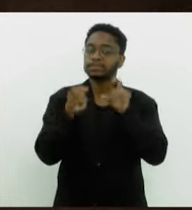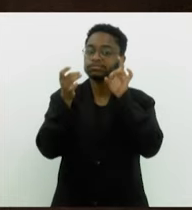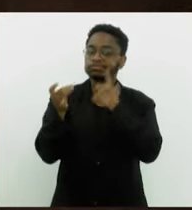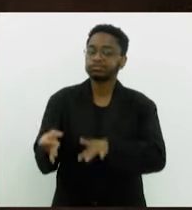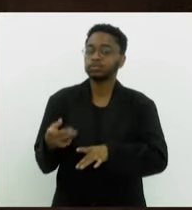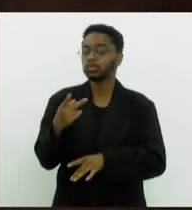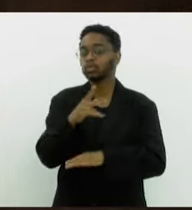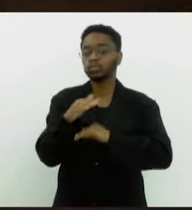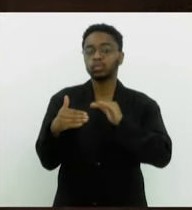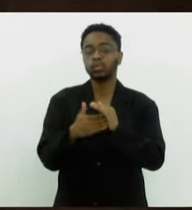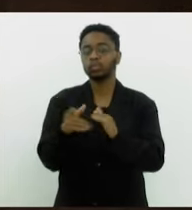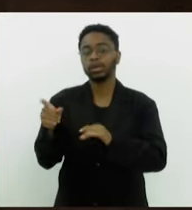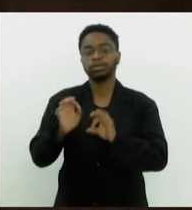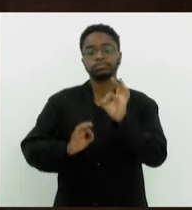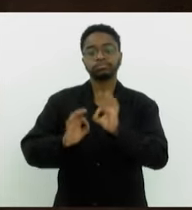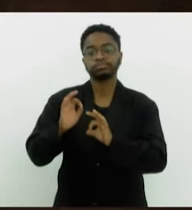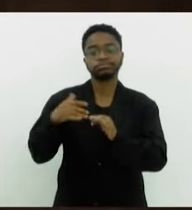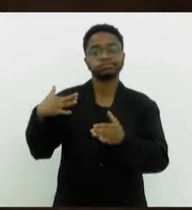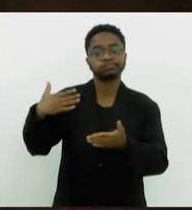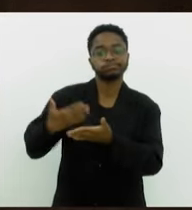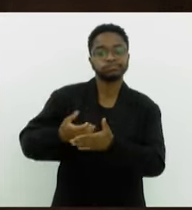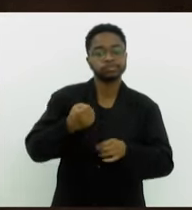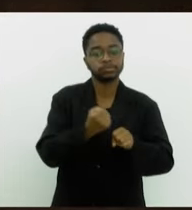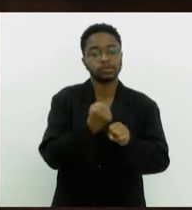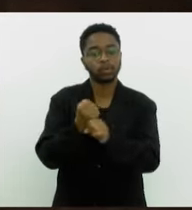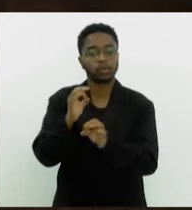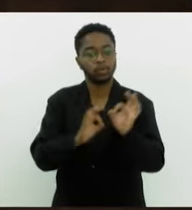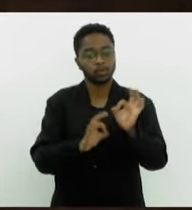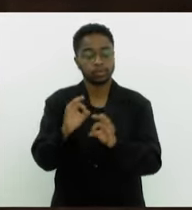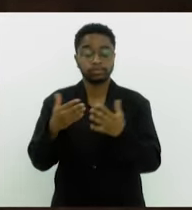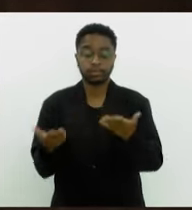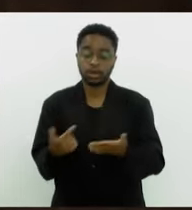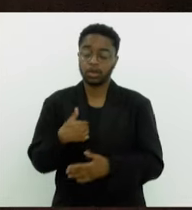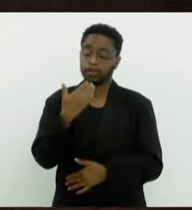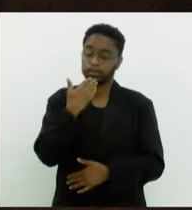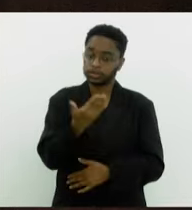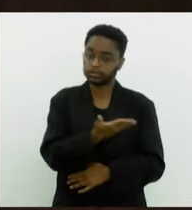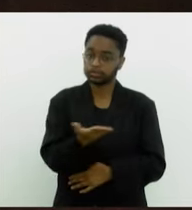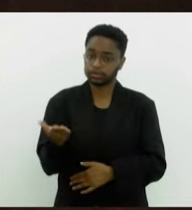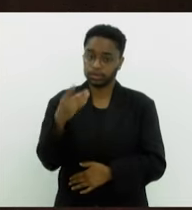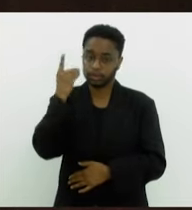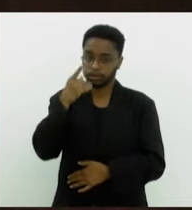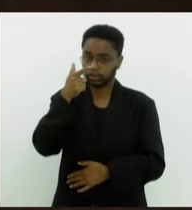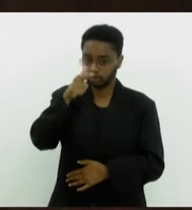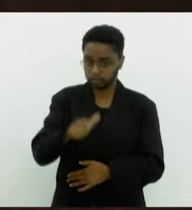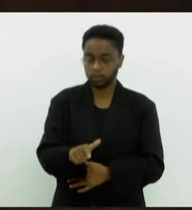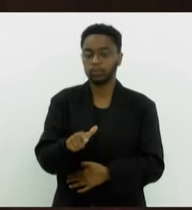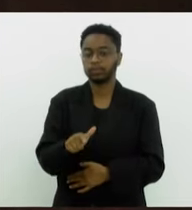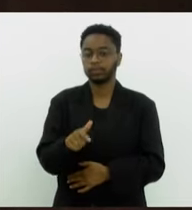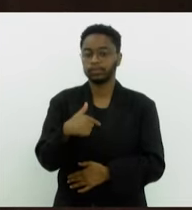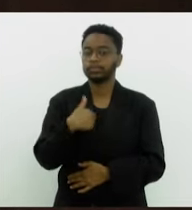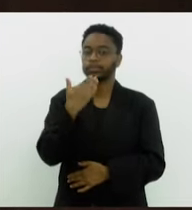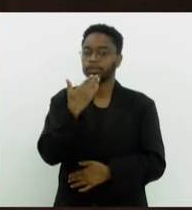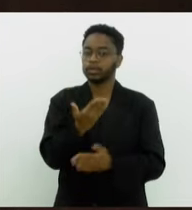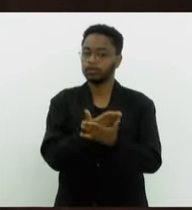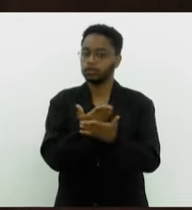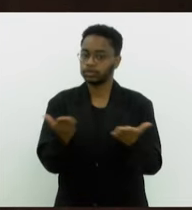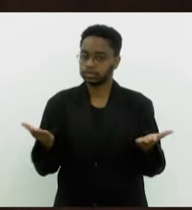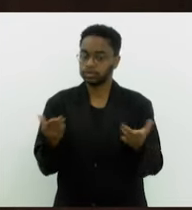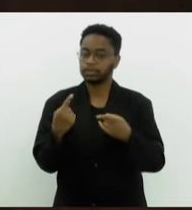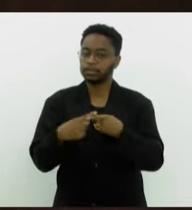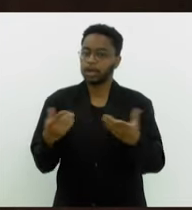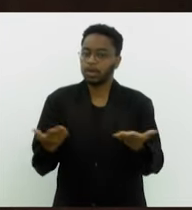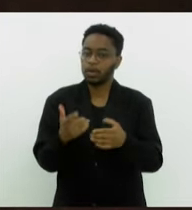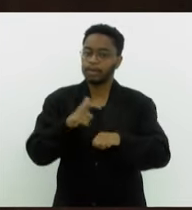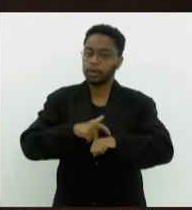trás, tudo que ele construiu ao longo do tempo. Então venho aqui fazer um apelo a todos os deputados mais uma vez. Venho fazer um apelo. É a hora de